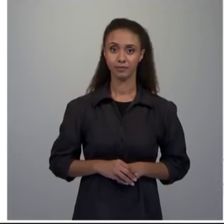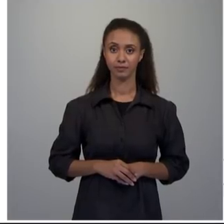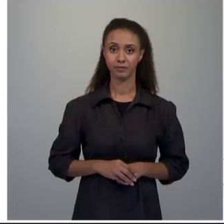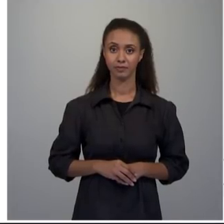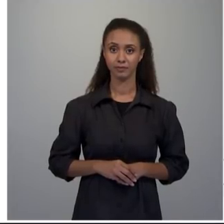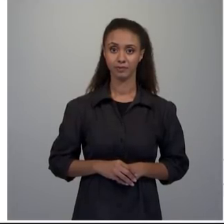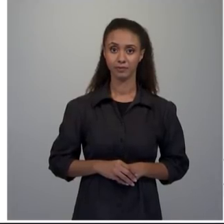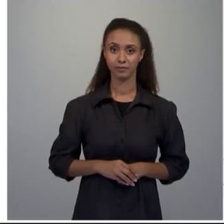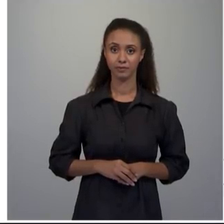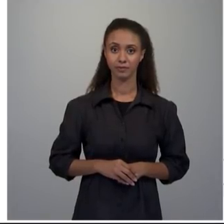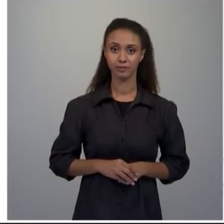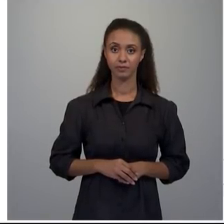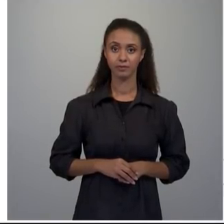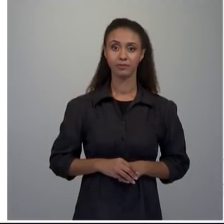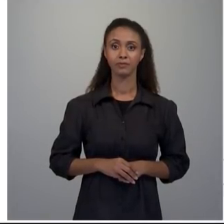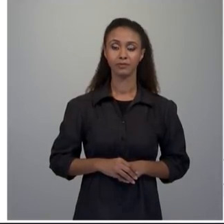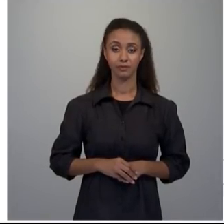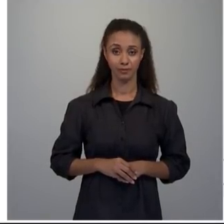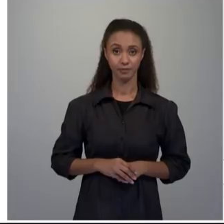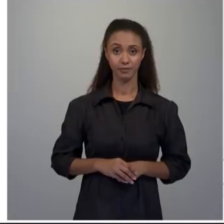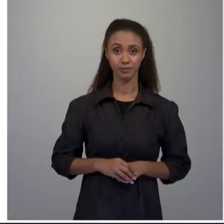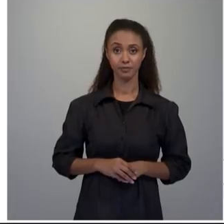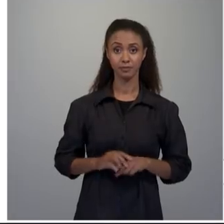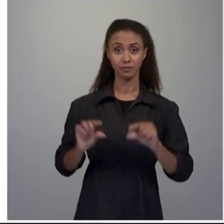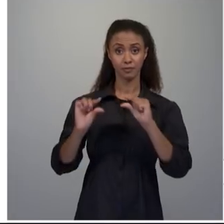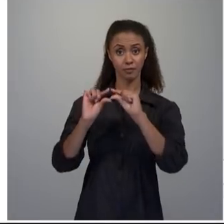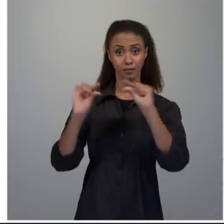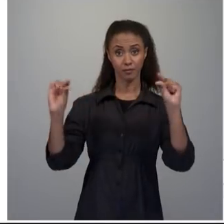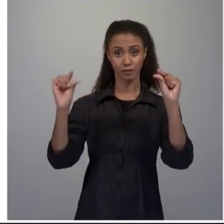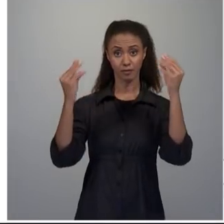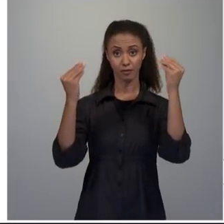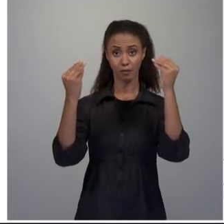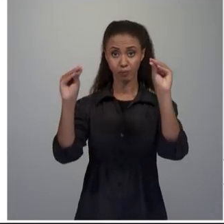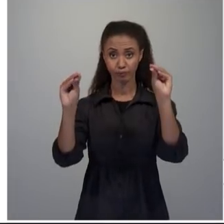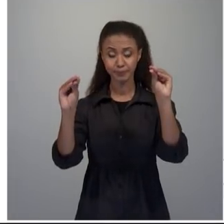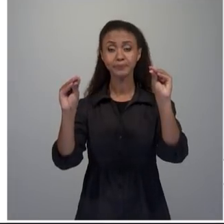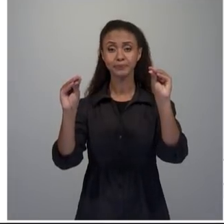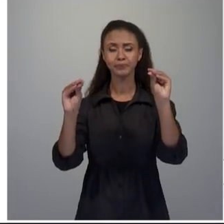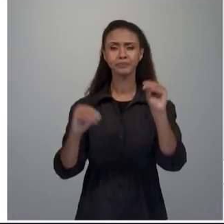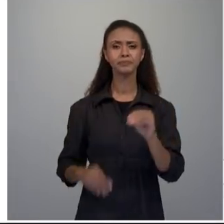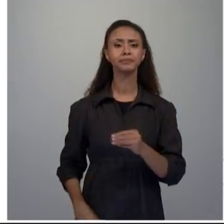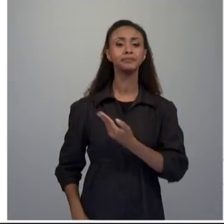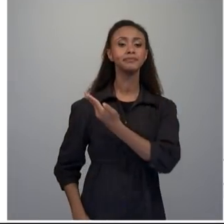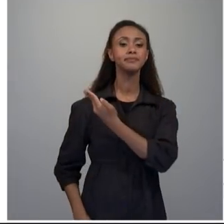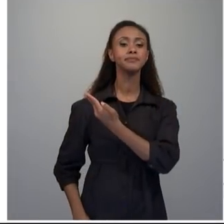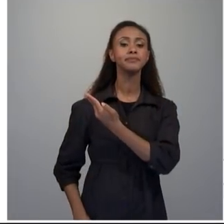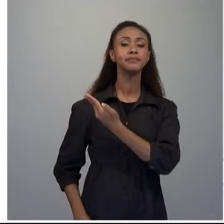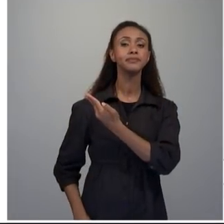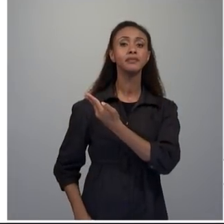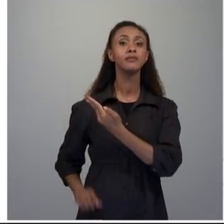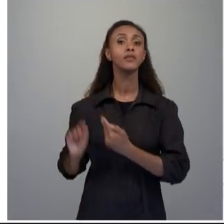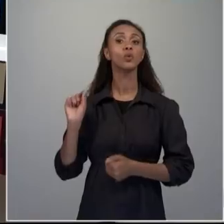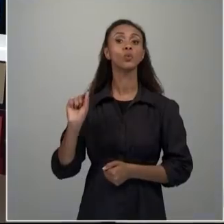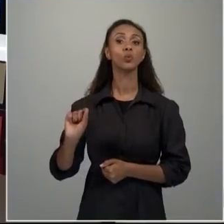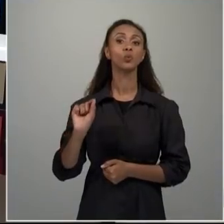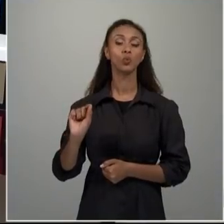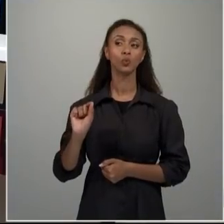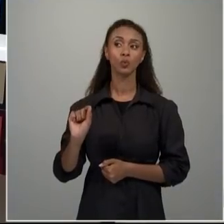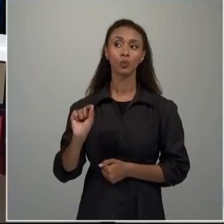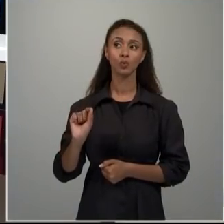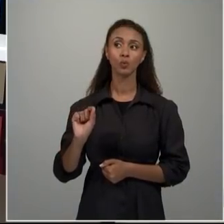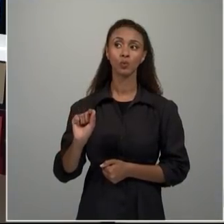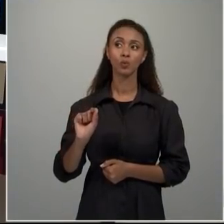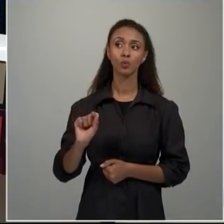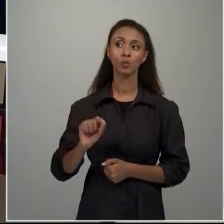ártico tá então aqui o que eu voltei aqui neste momento e vou colocar o que o público médio